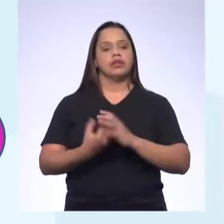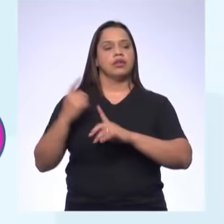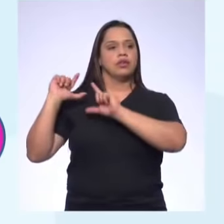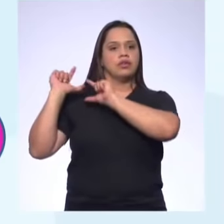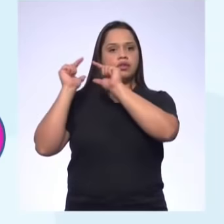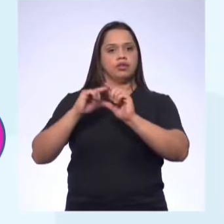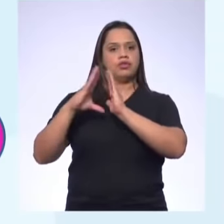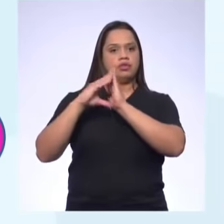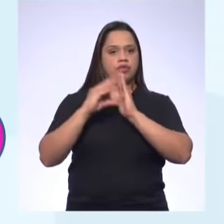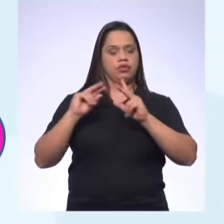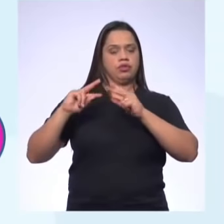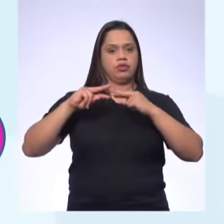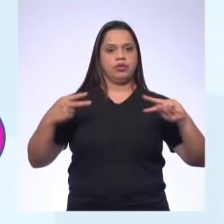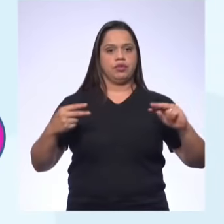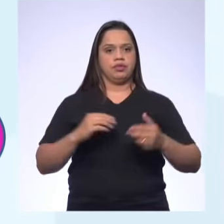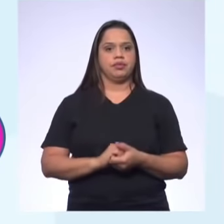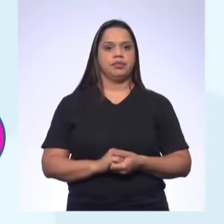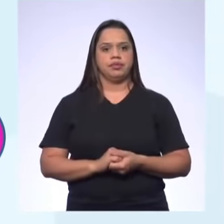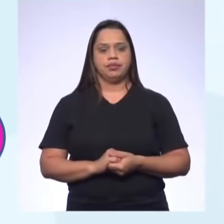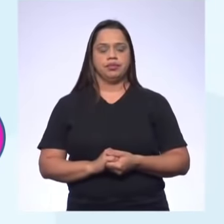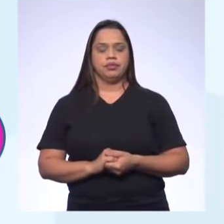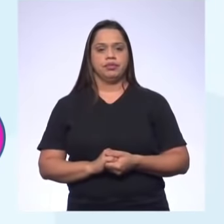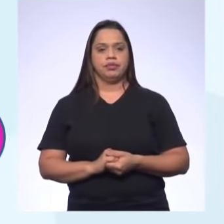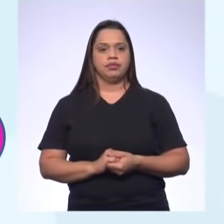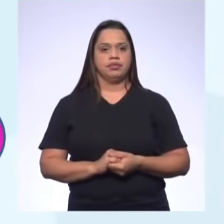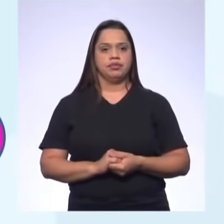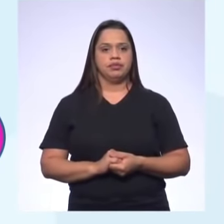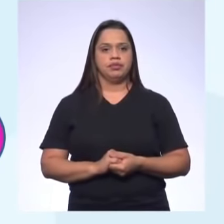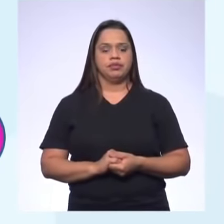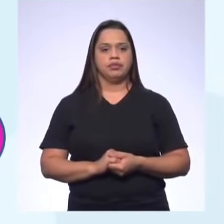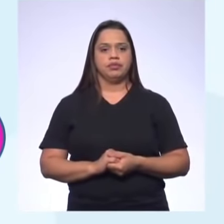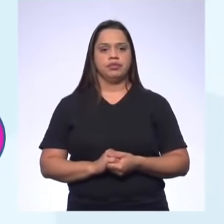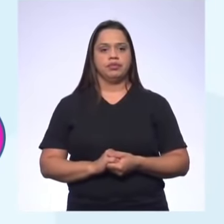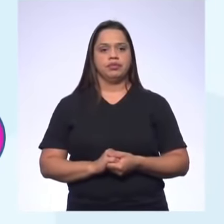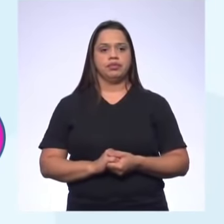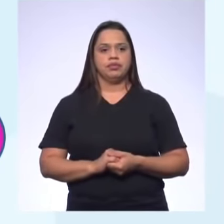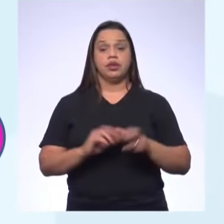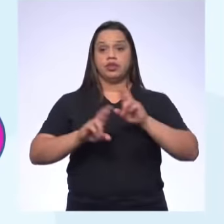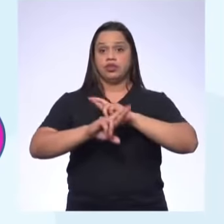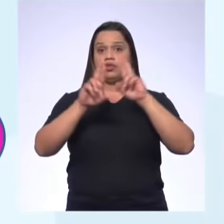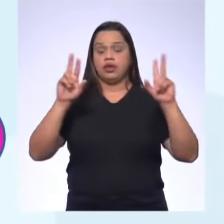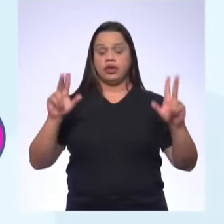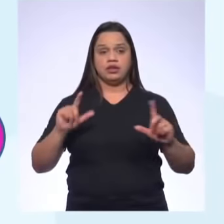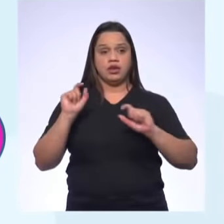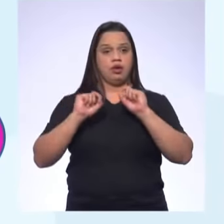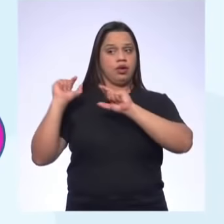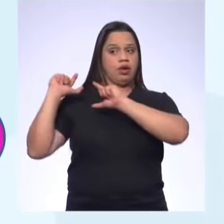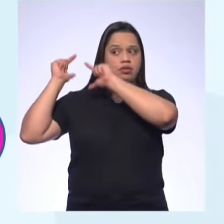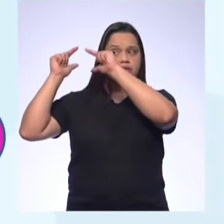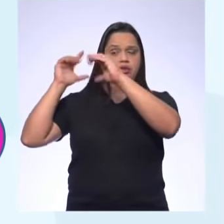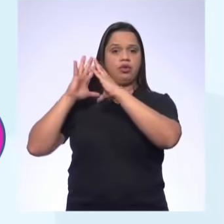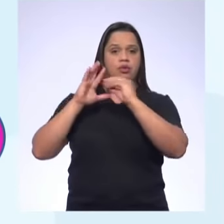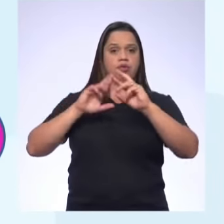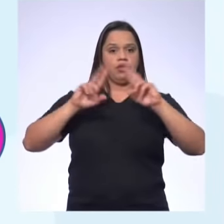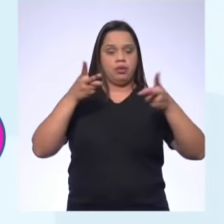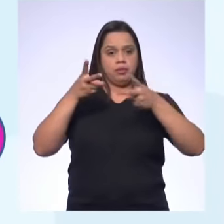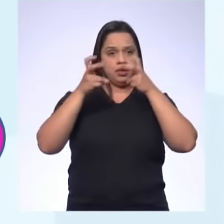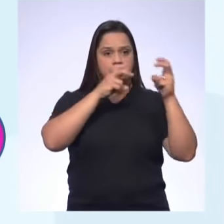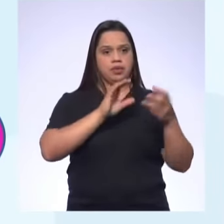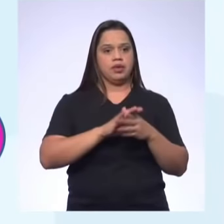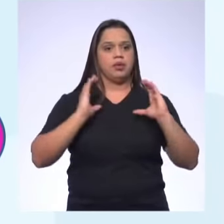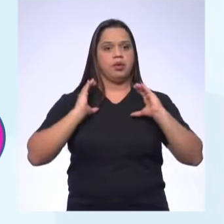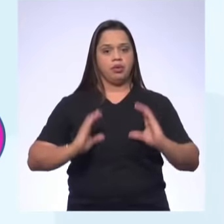genéticas. Differentiate inherited traits. Diferenciar traços herdados And learn behaviors. e comportamentos